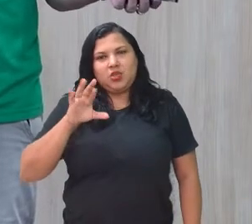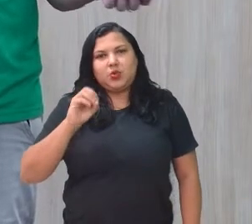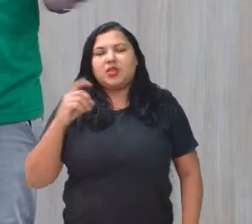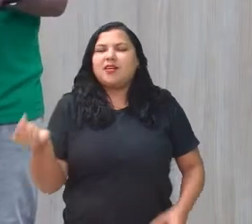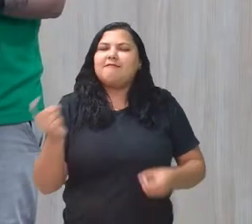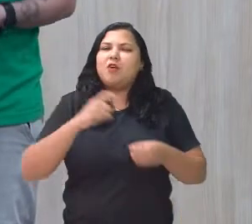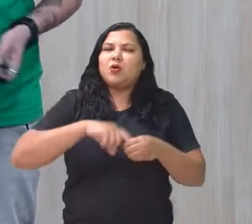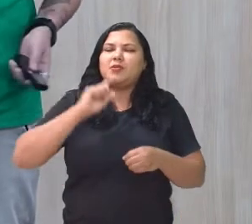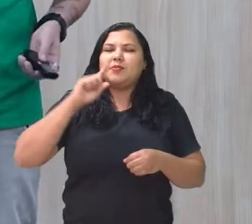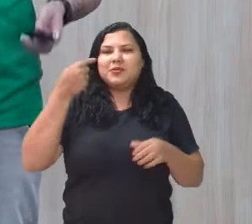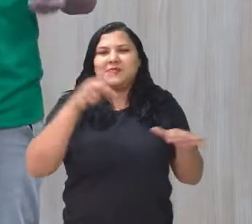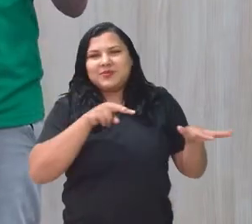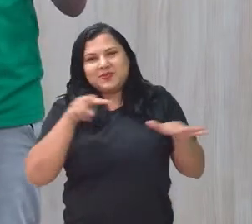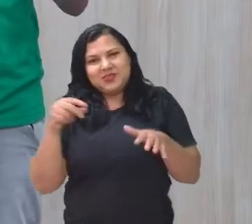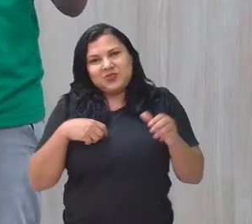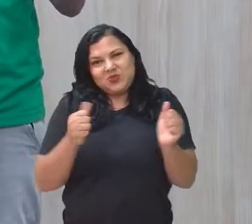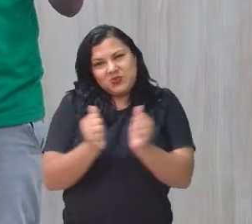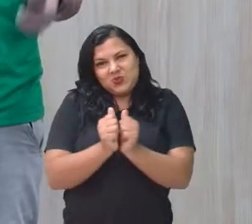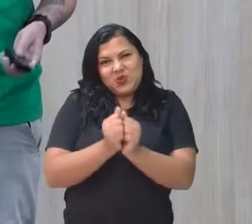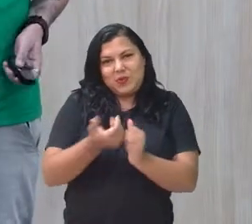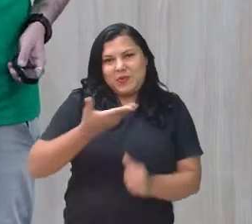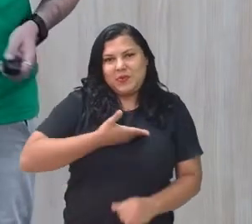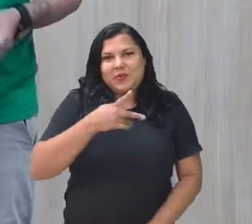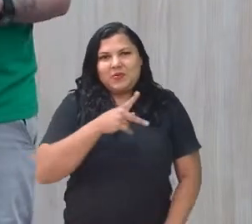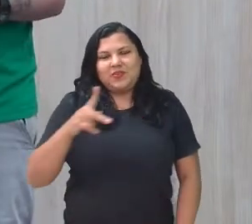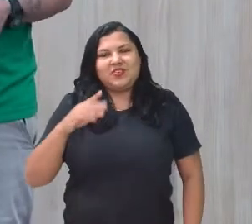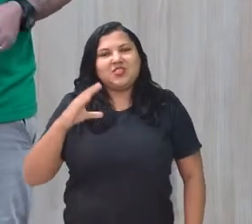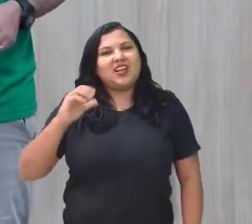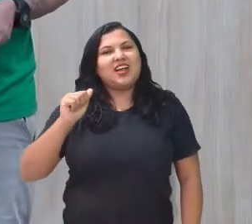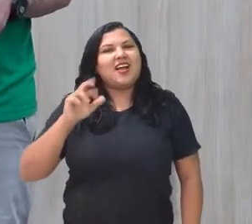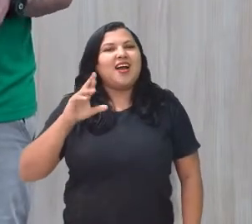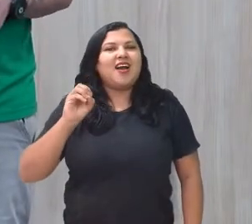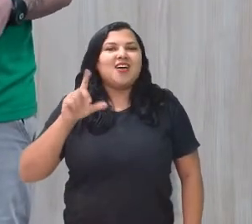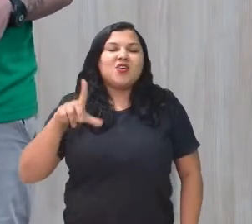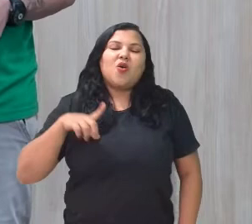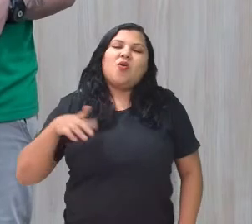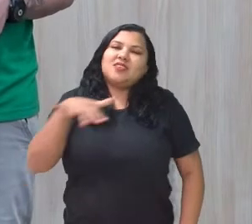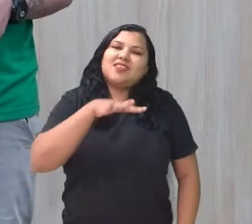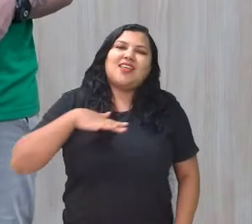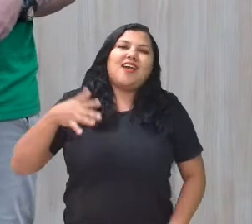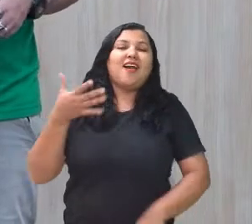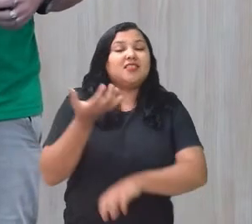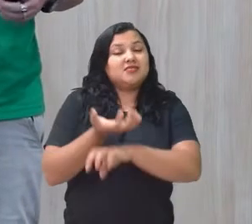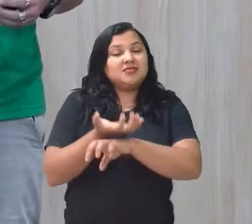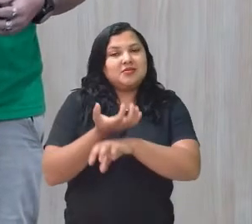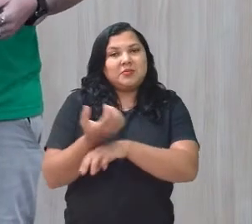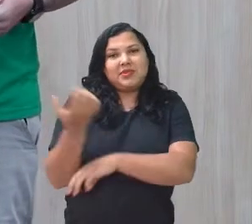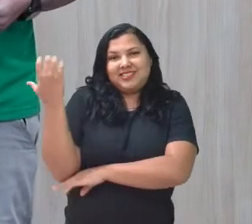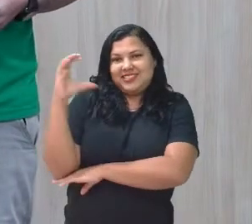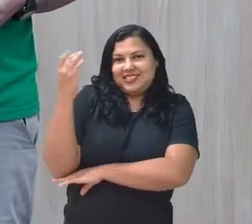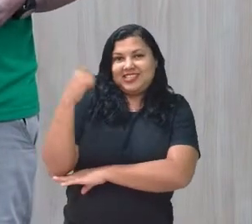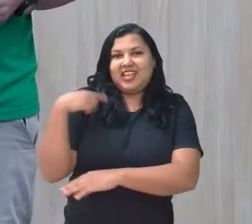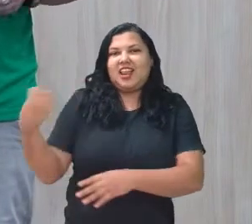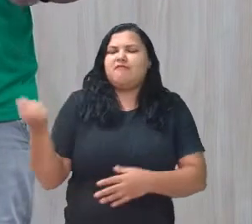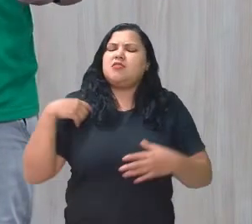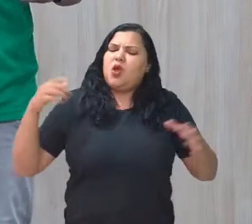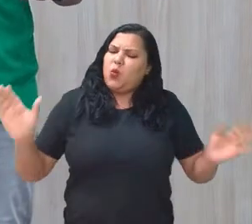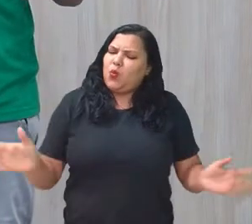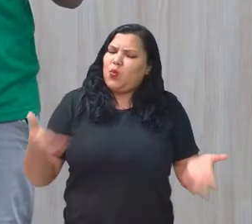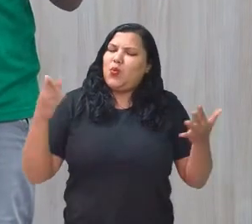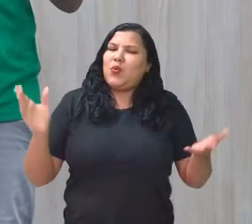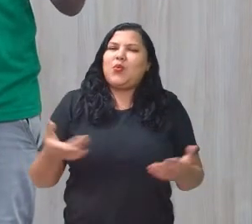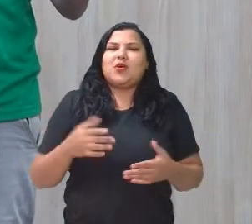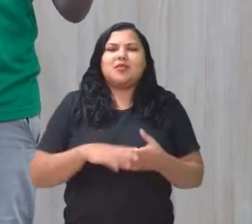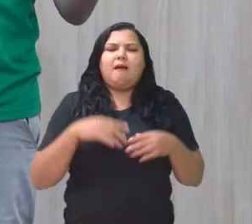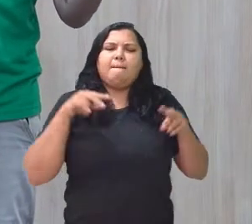uma vez com minha parceira, a professora Carol, de Ciências, que vai participar aqui comigo, vai trazer as suas contribuições, sempre